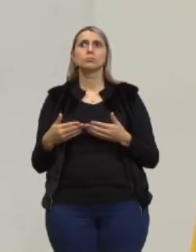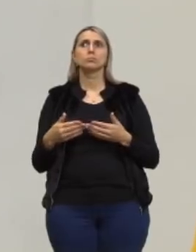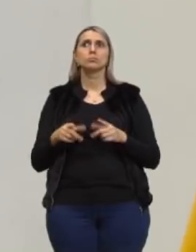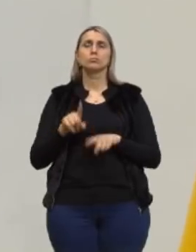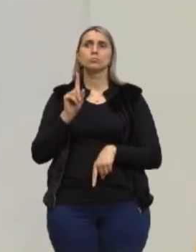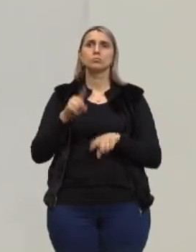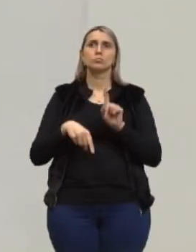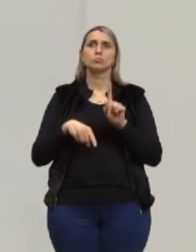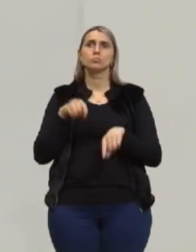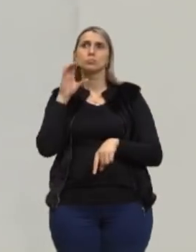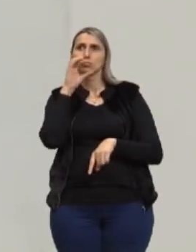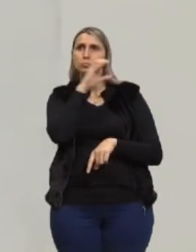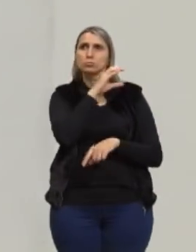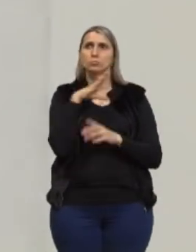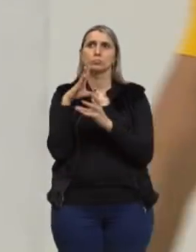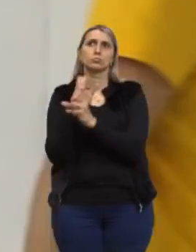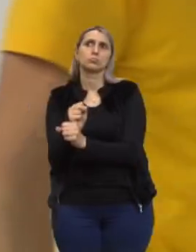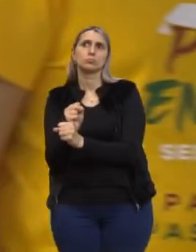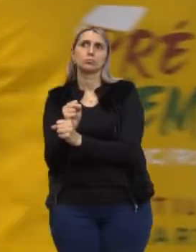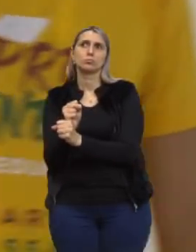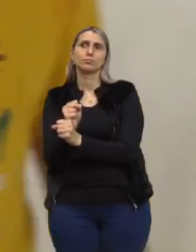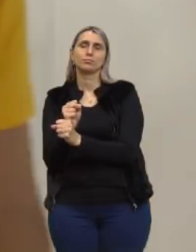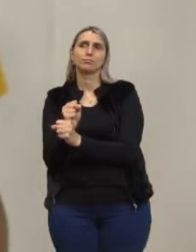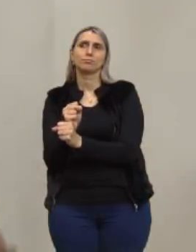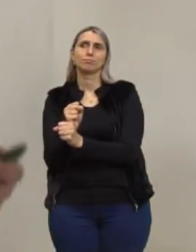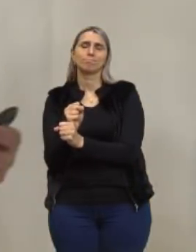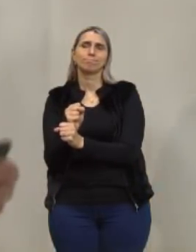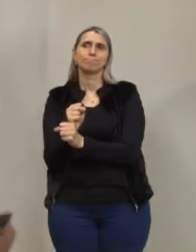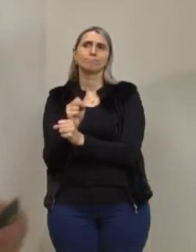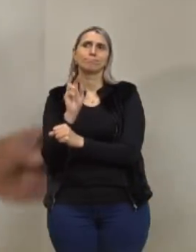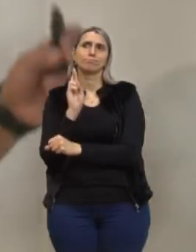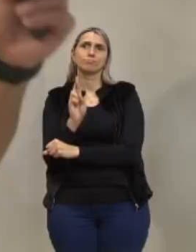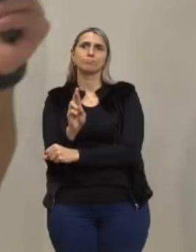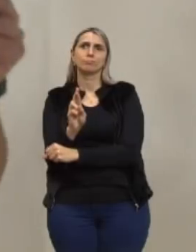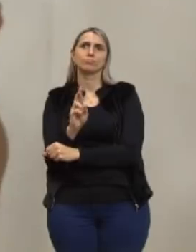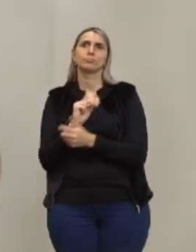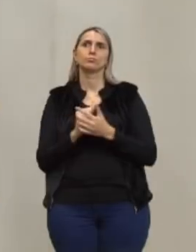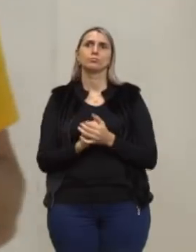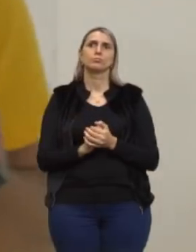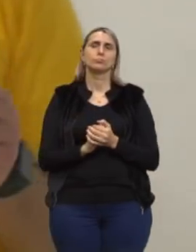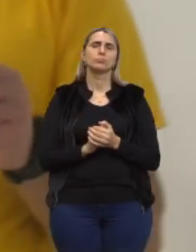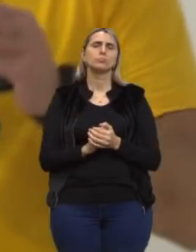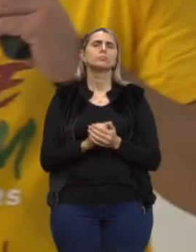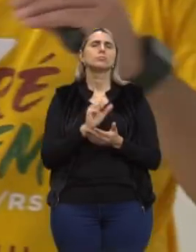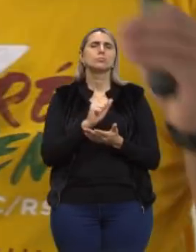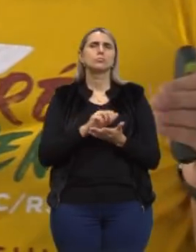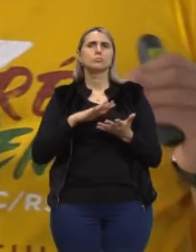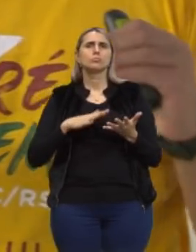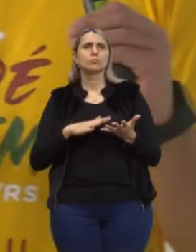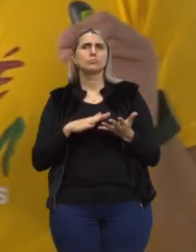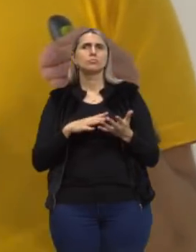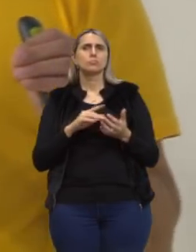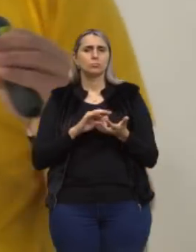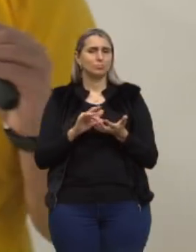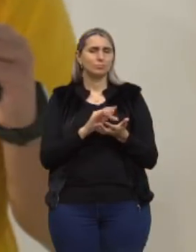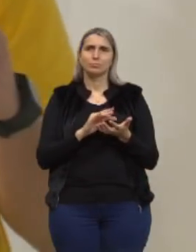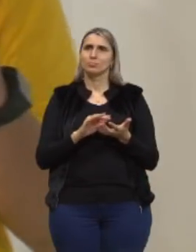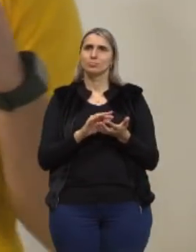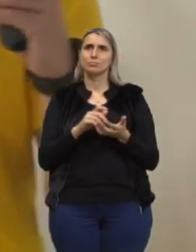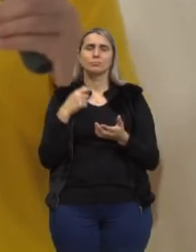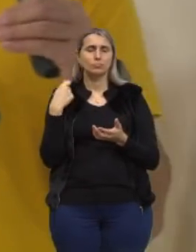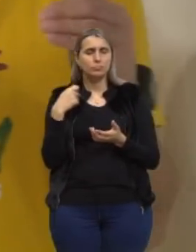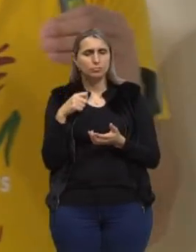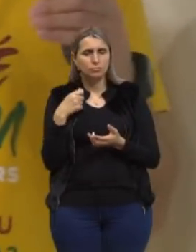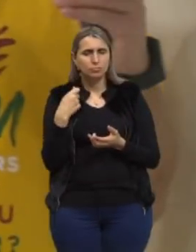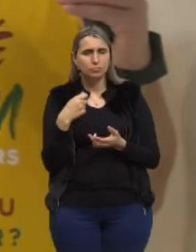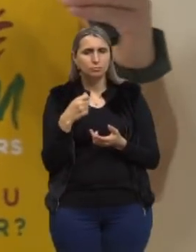variação da entalpia some isso aqui gente olha que barbada esse exercício é só de pontinha a